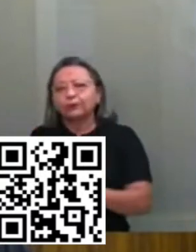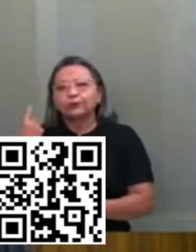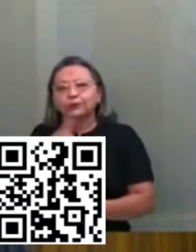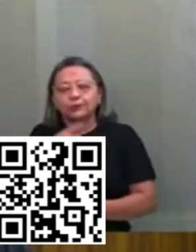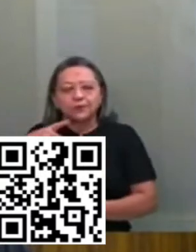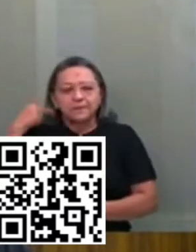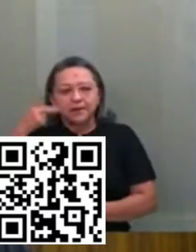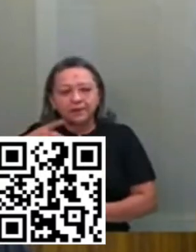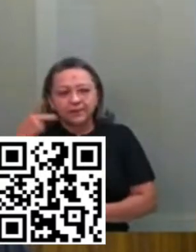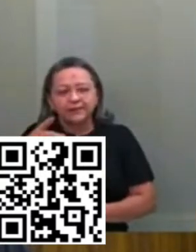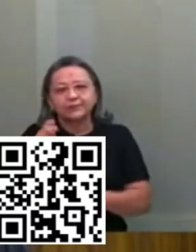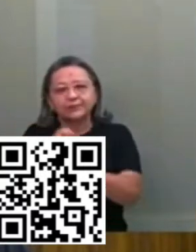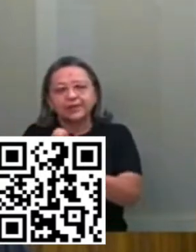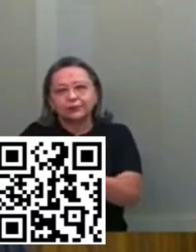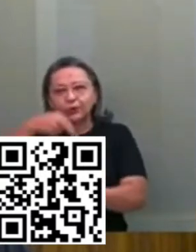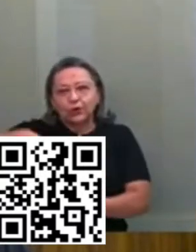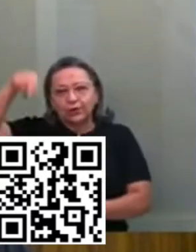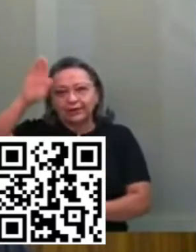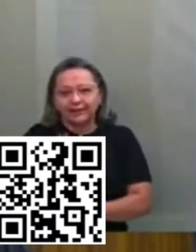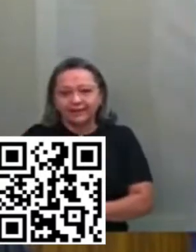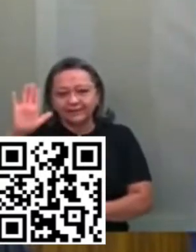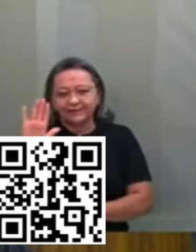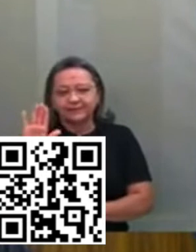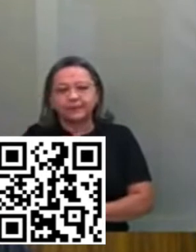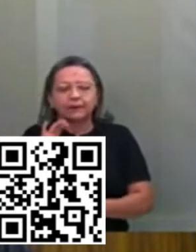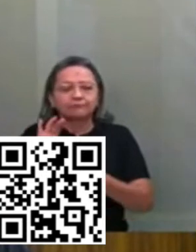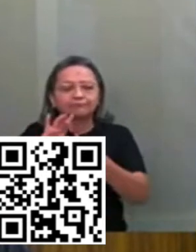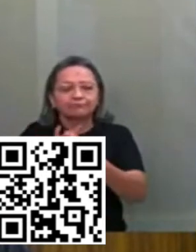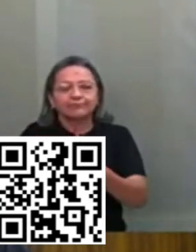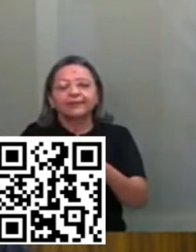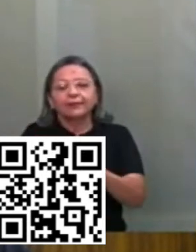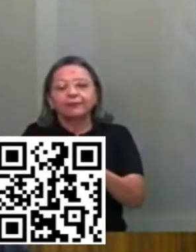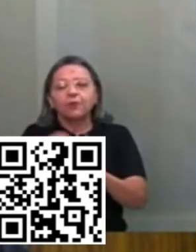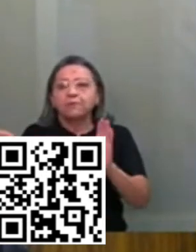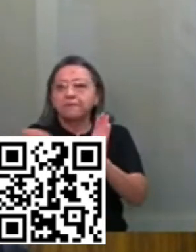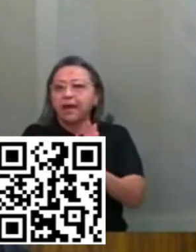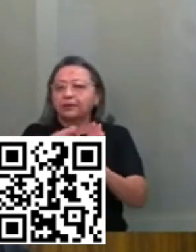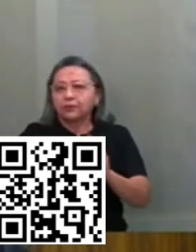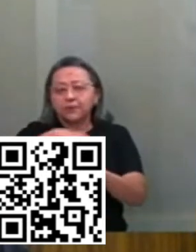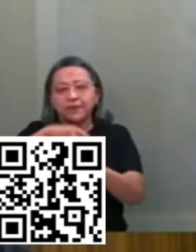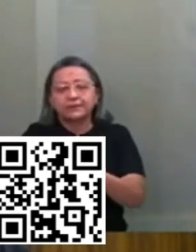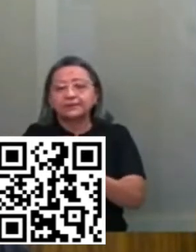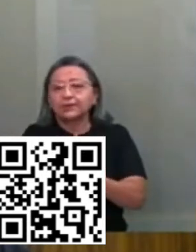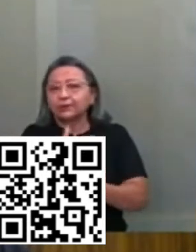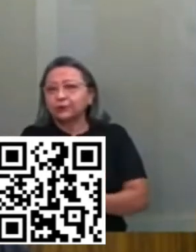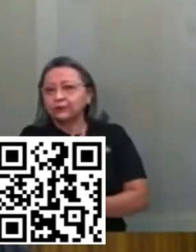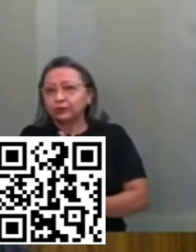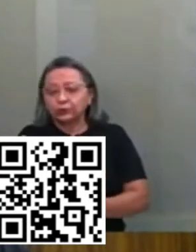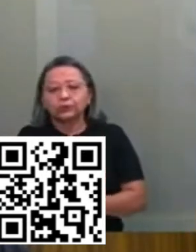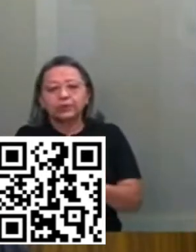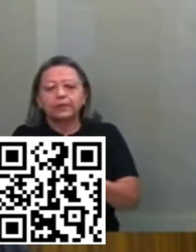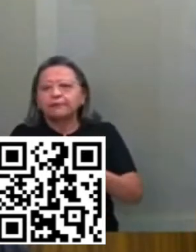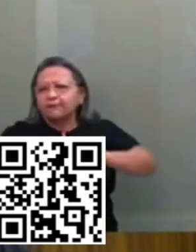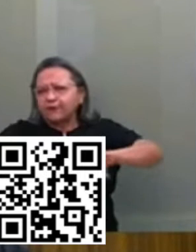nossos parlamentares do Nordeste. A conectividade também foi um marco no país em 21, além de